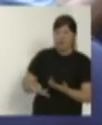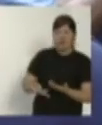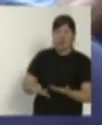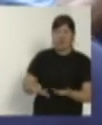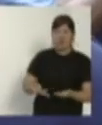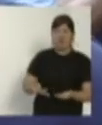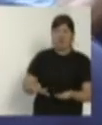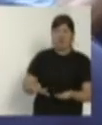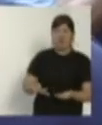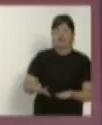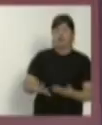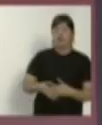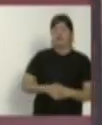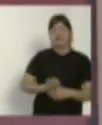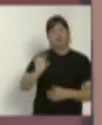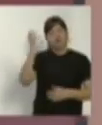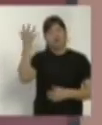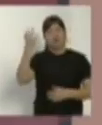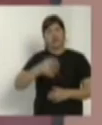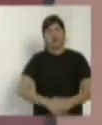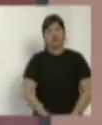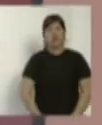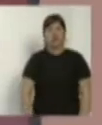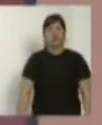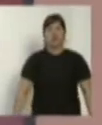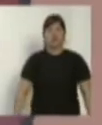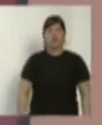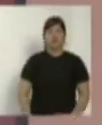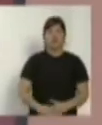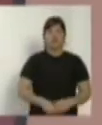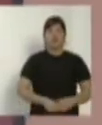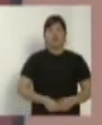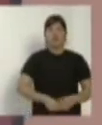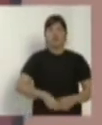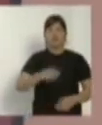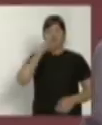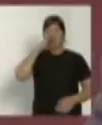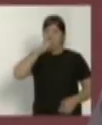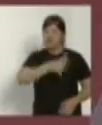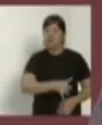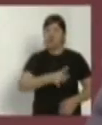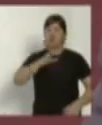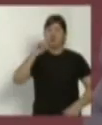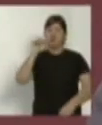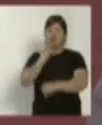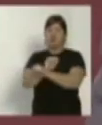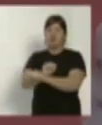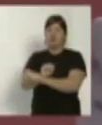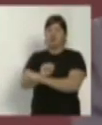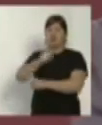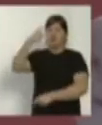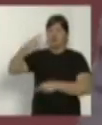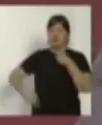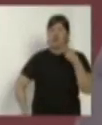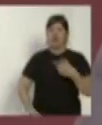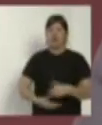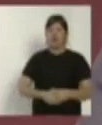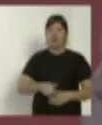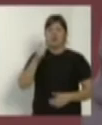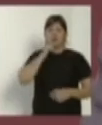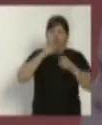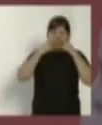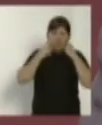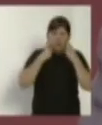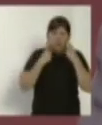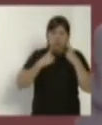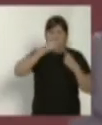e foi isso que aconteceu quando o abusador e a mãe foram presos processados e presos a menina chorou e não entendeu